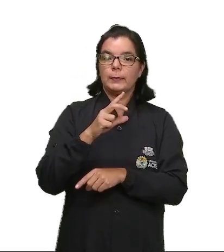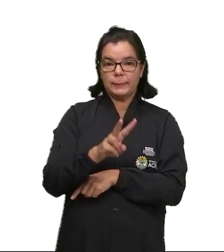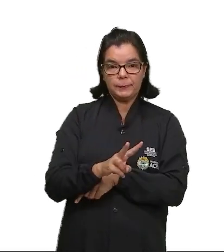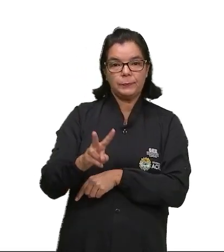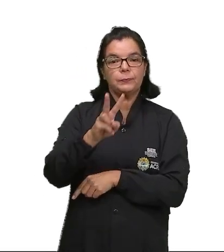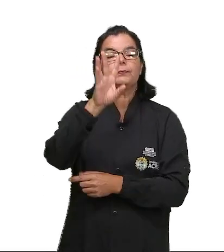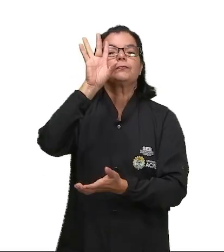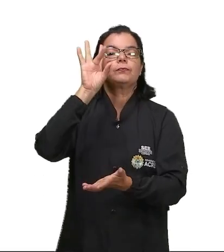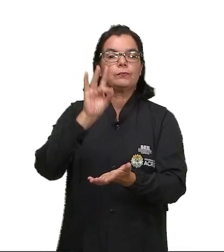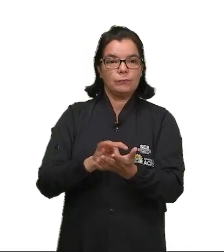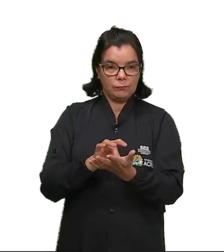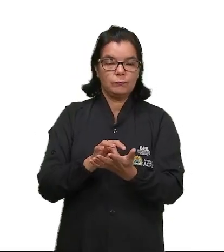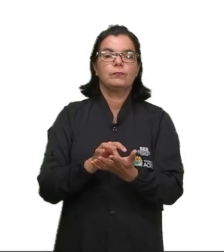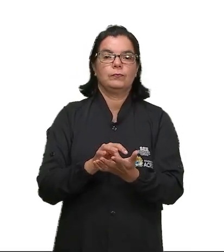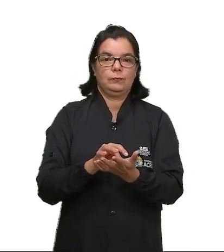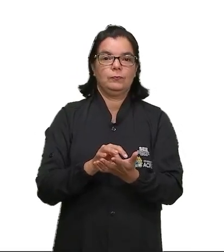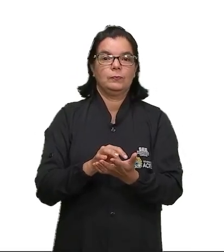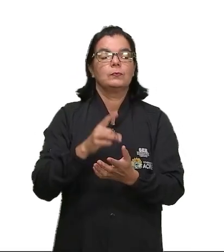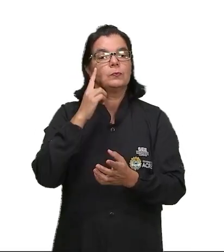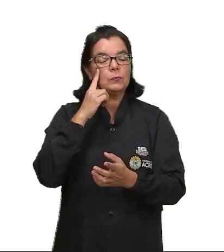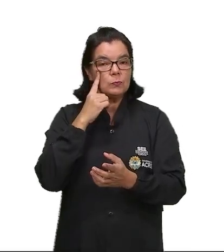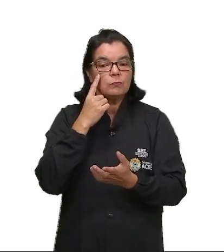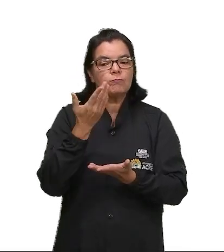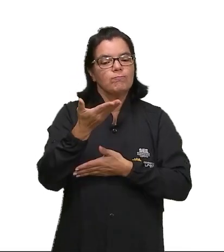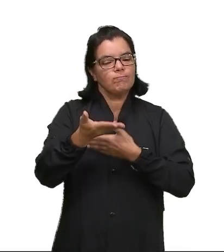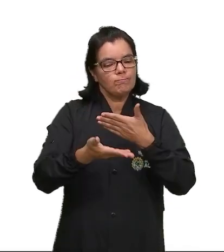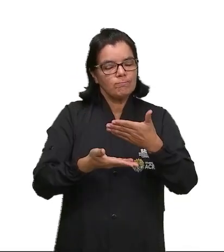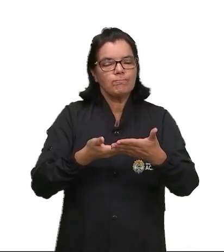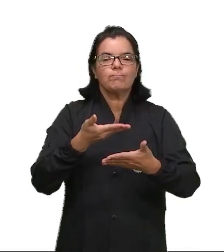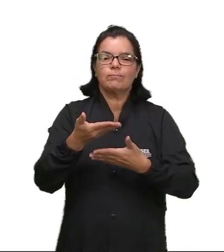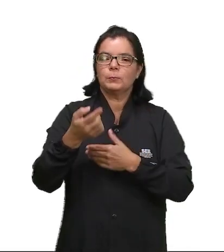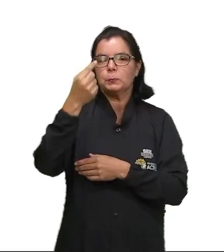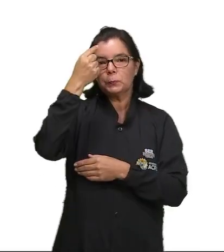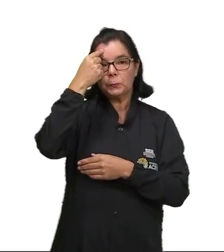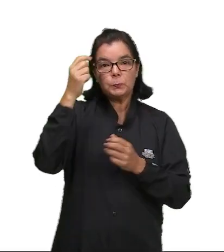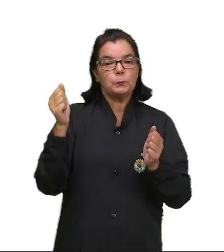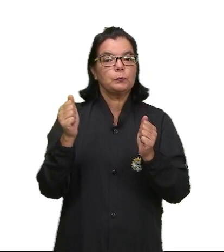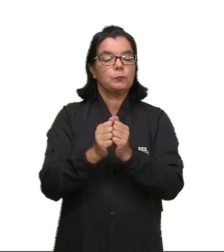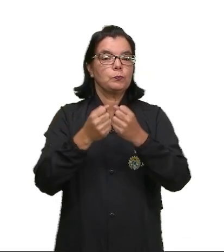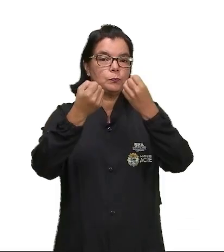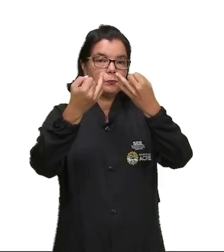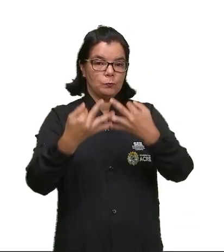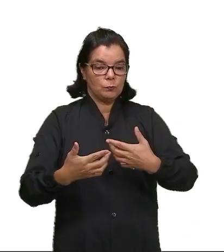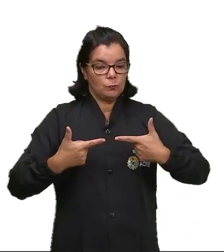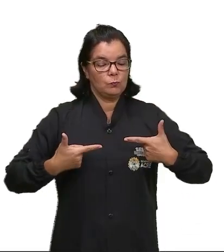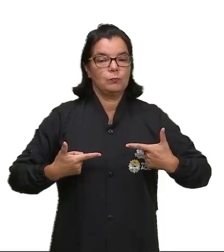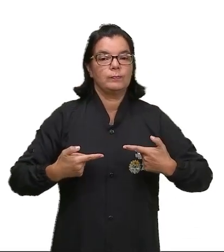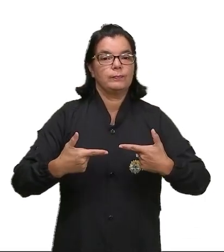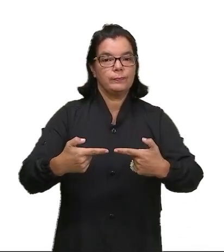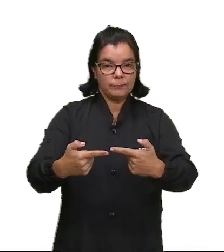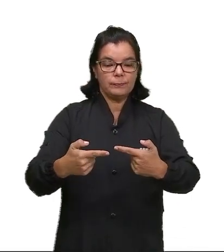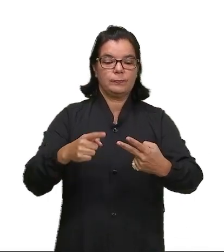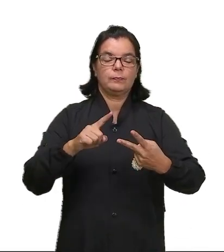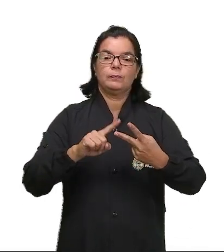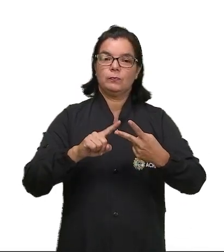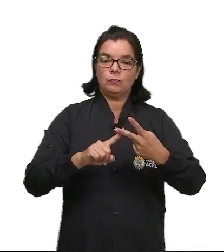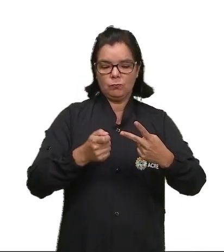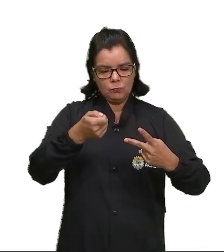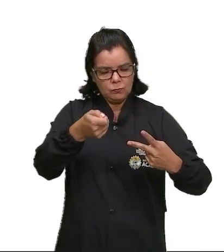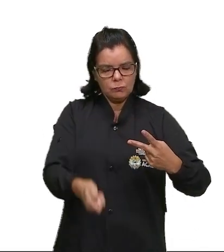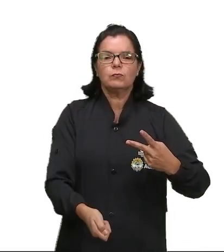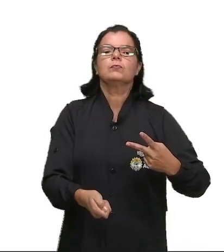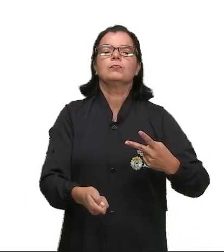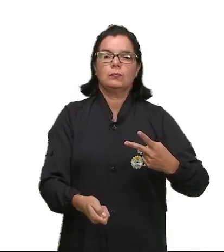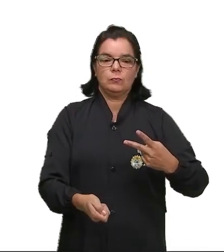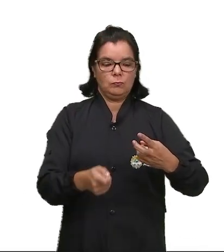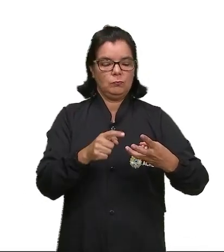de fato se ela for socialmente engajada. Pensa comigo, eu estou falando sobre guerras, estou falando sobre regimes